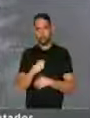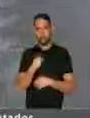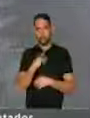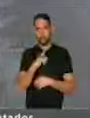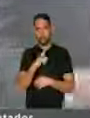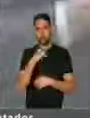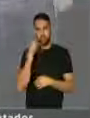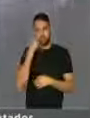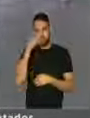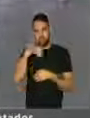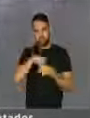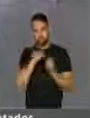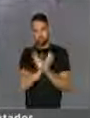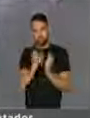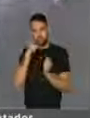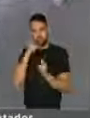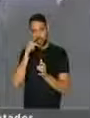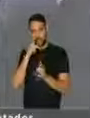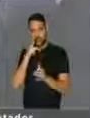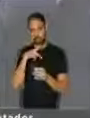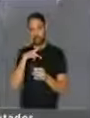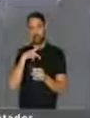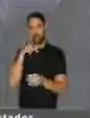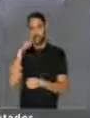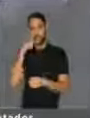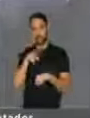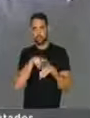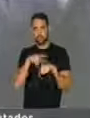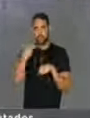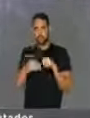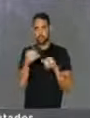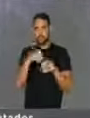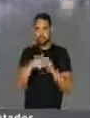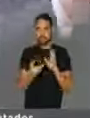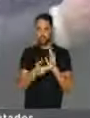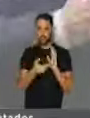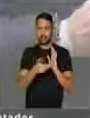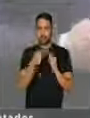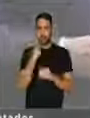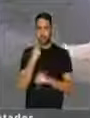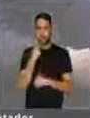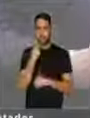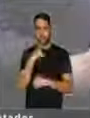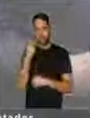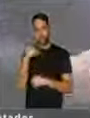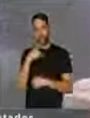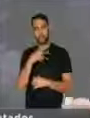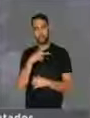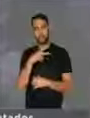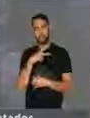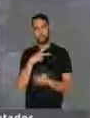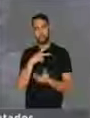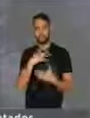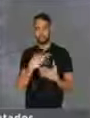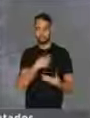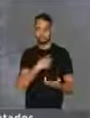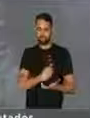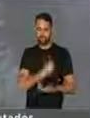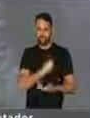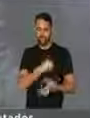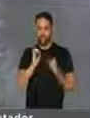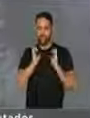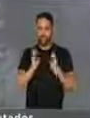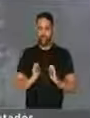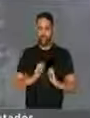de tê-lo como parlamentar do Partido Verde aqui na Câmara dos Deputados. Dizer que o seu conteúdo, a sua integridade, a sua